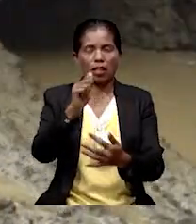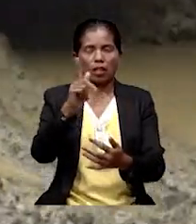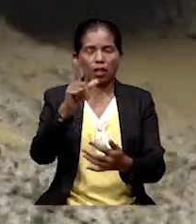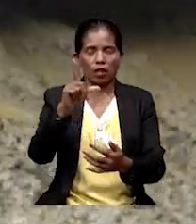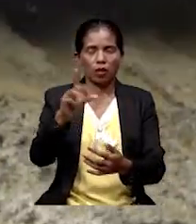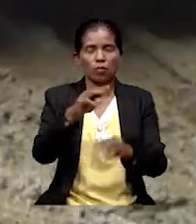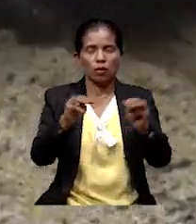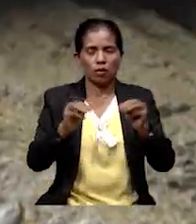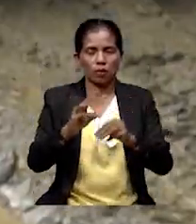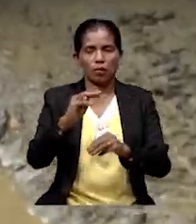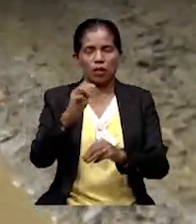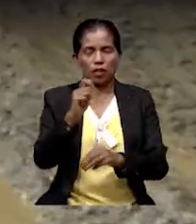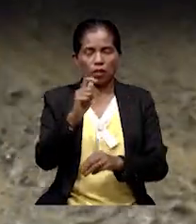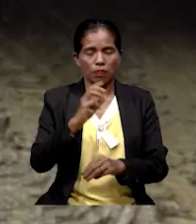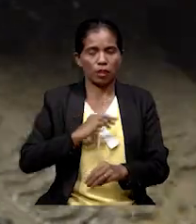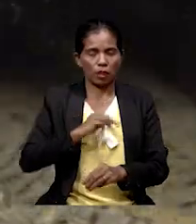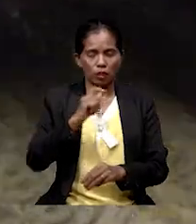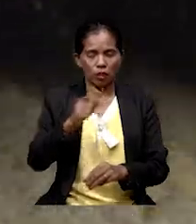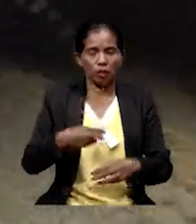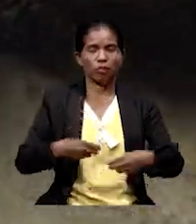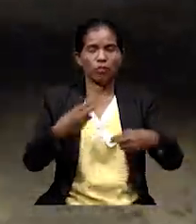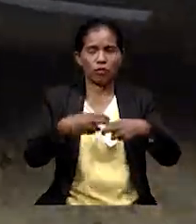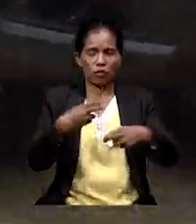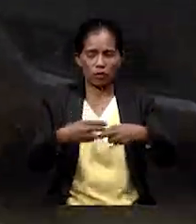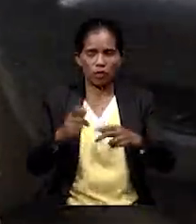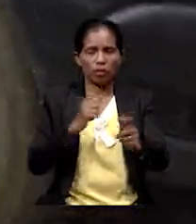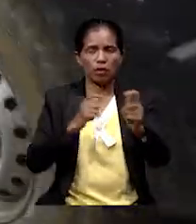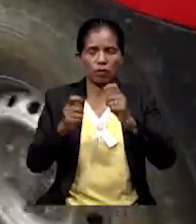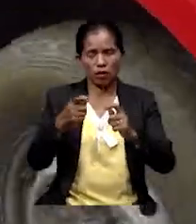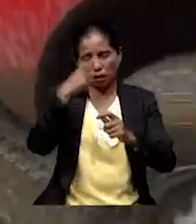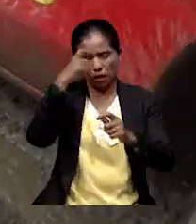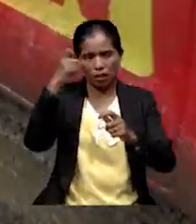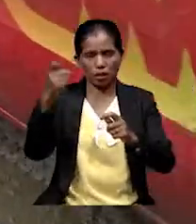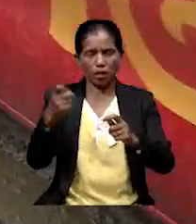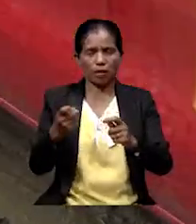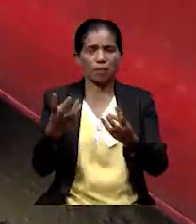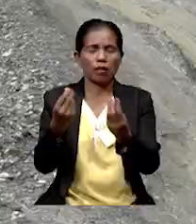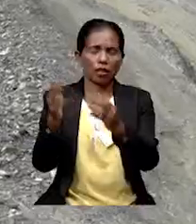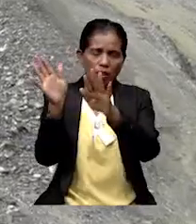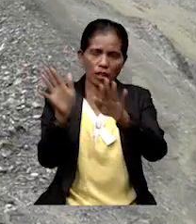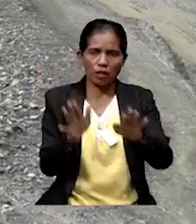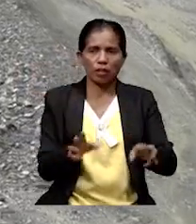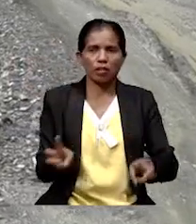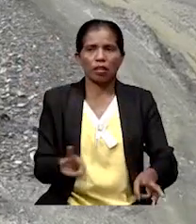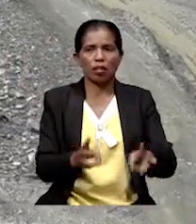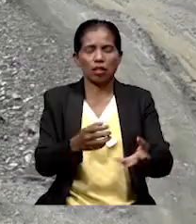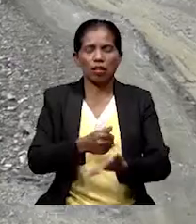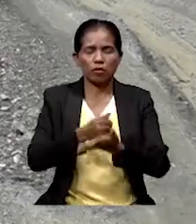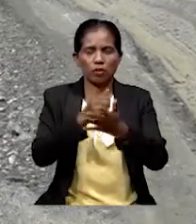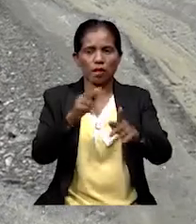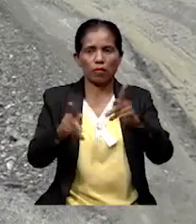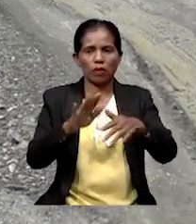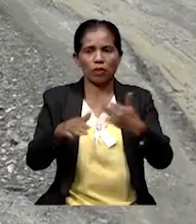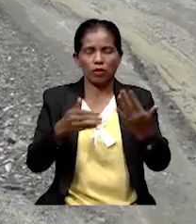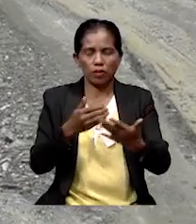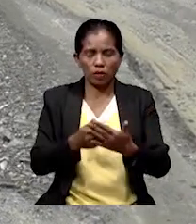Manatutu, dificulta Tebes, movimento de transporte público, Tambarai Halai. Estrada ne, hanes na estrada público, nebe facilita a comunidade, rode